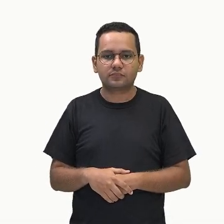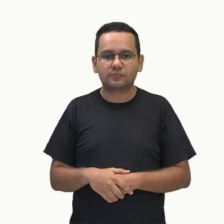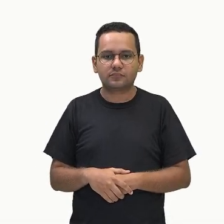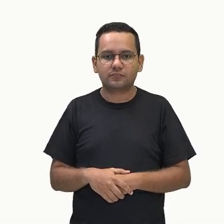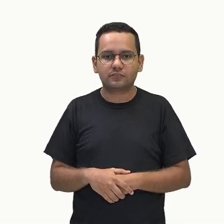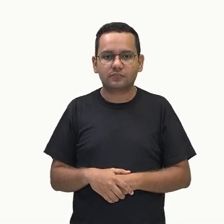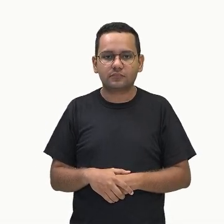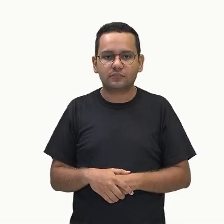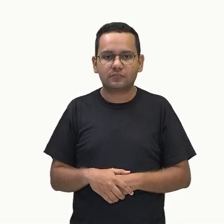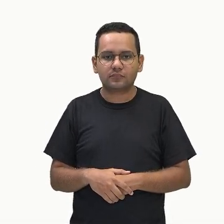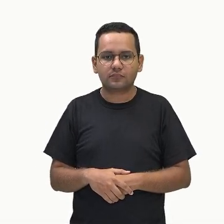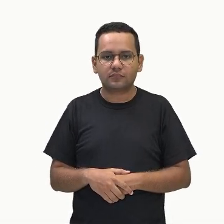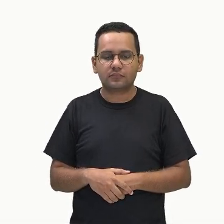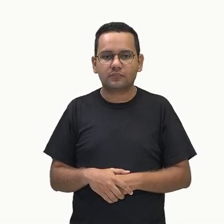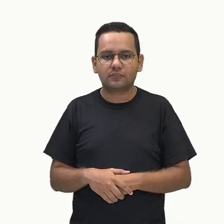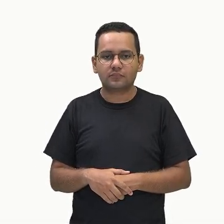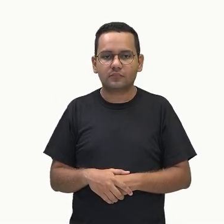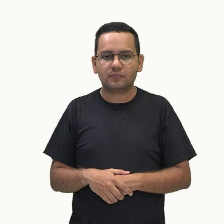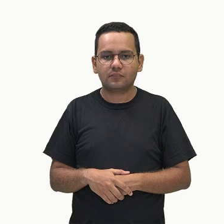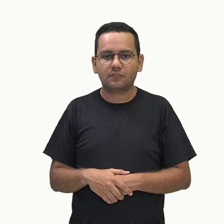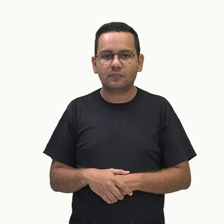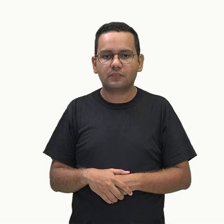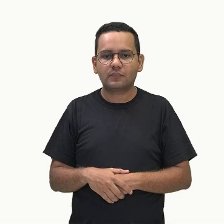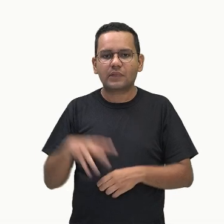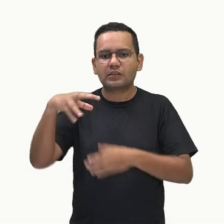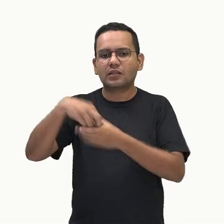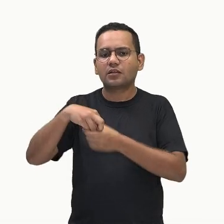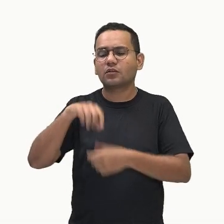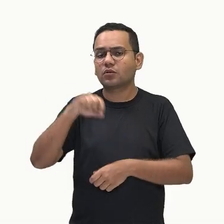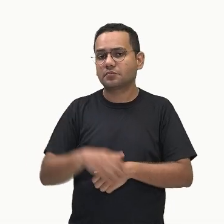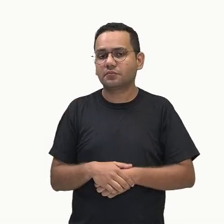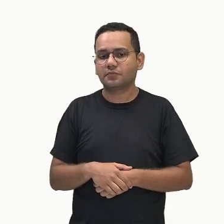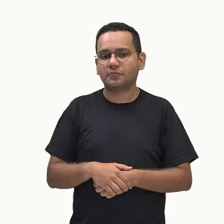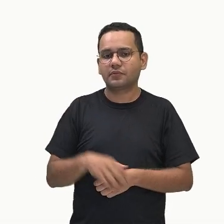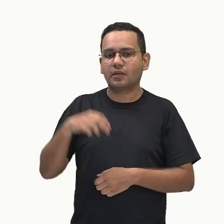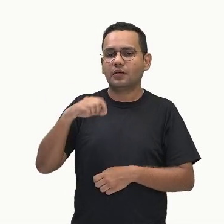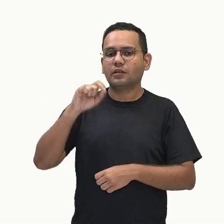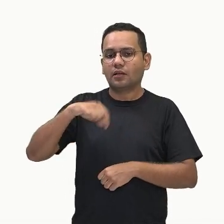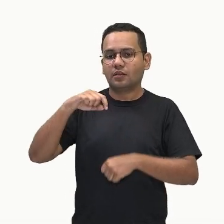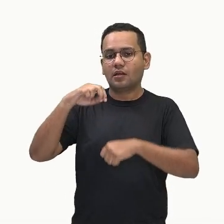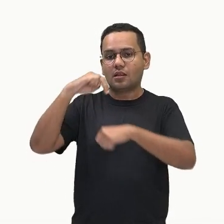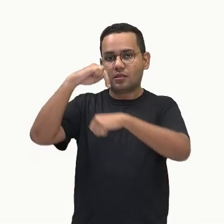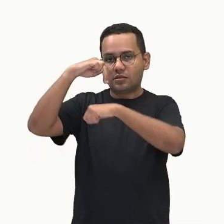certo? E dentro deste núcleo nós teremos o nêutron.